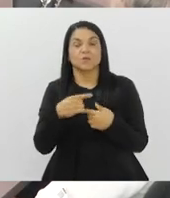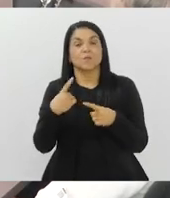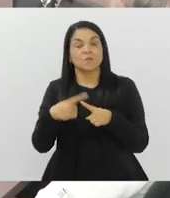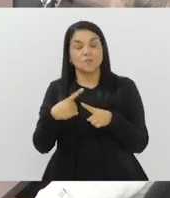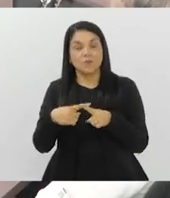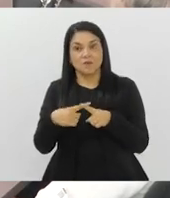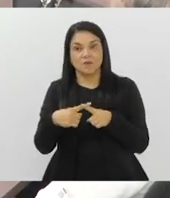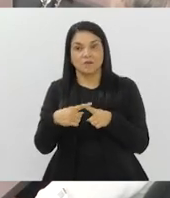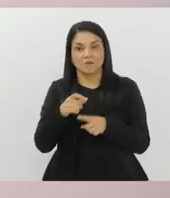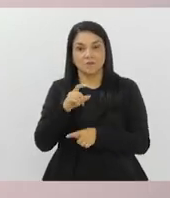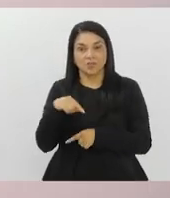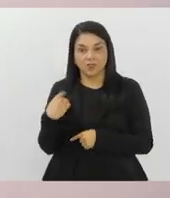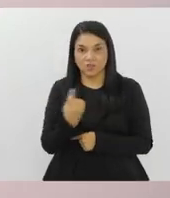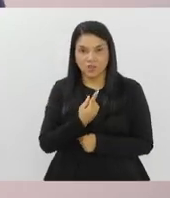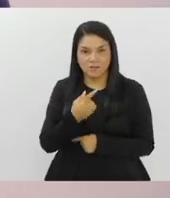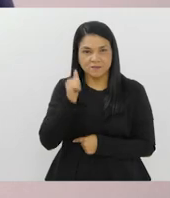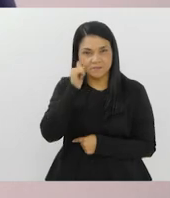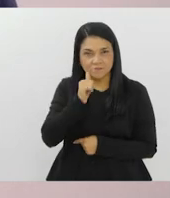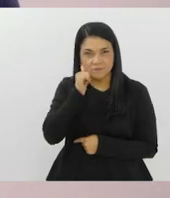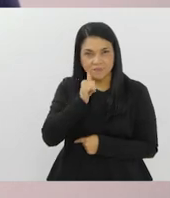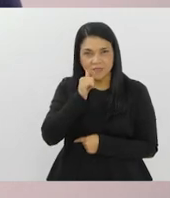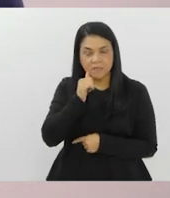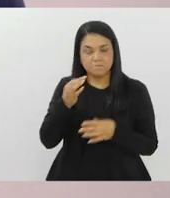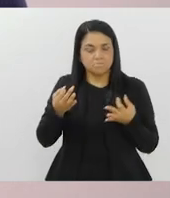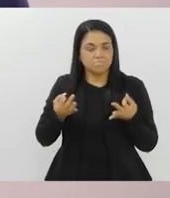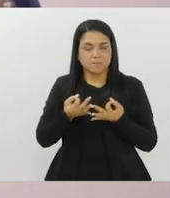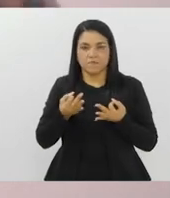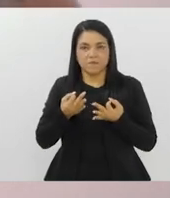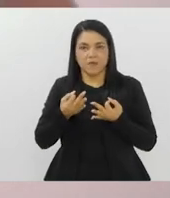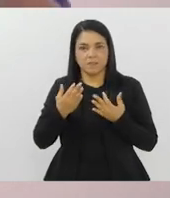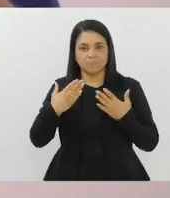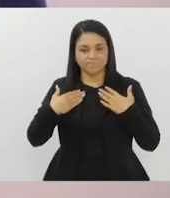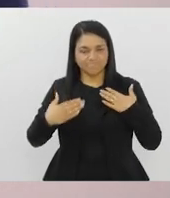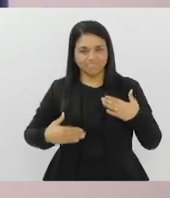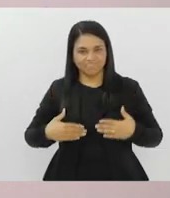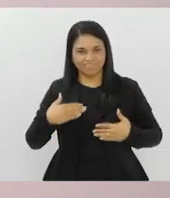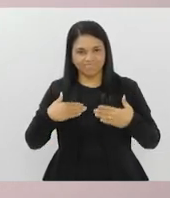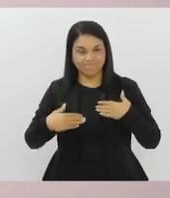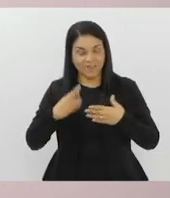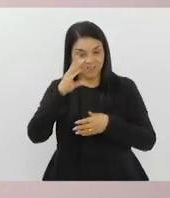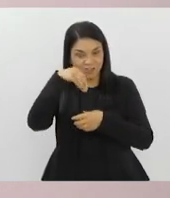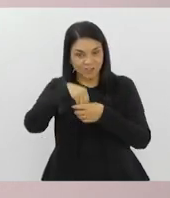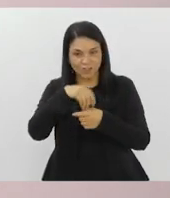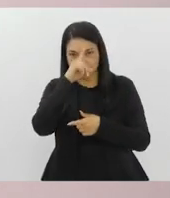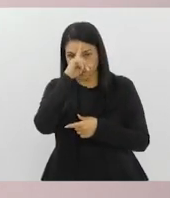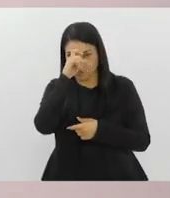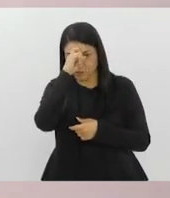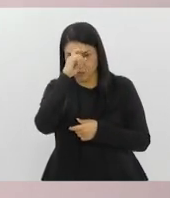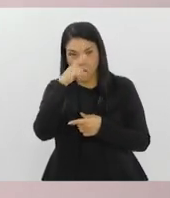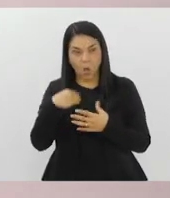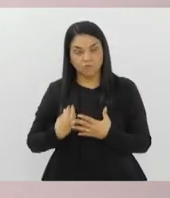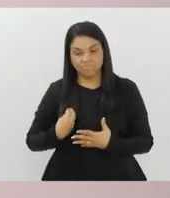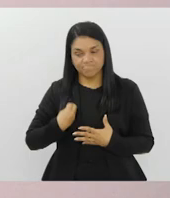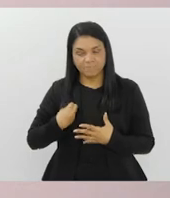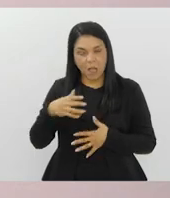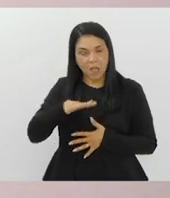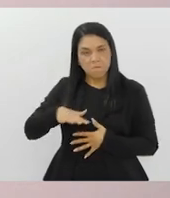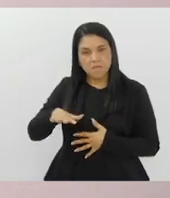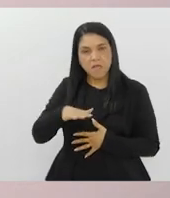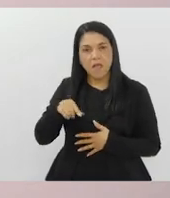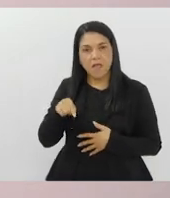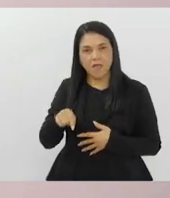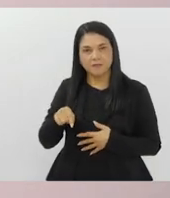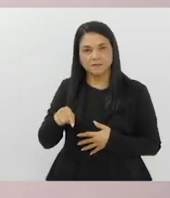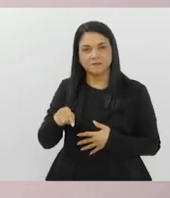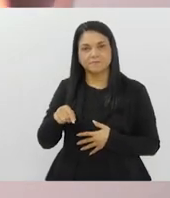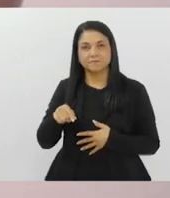desculpa aos senhores, nós somos uma máquina perfeita. A gente está ali dentro do hospital, convivendo com todo aquele ambiente hospitalar,